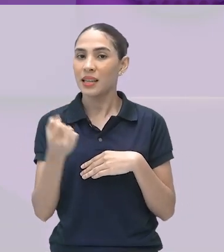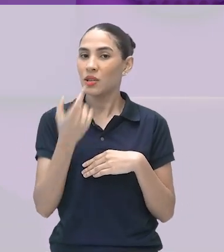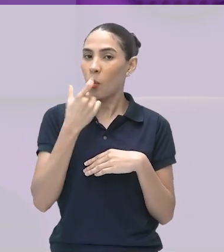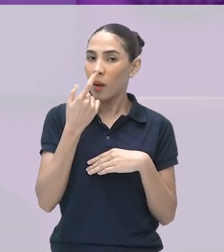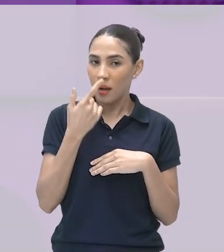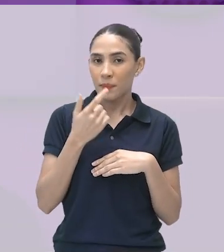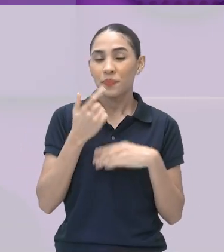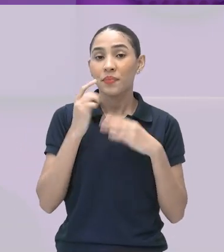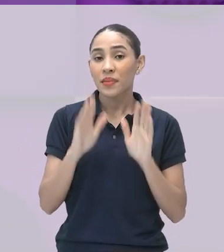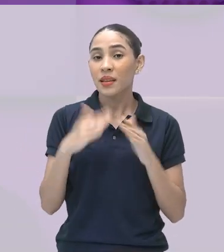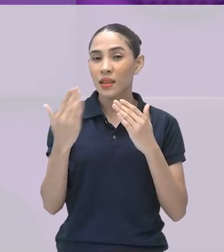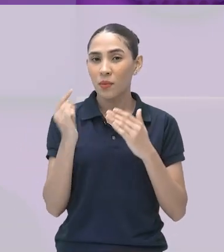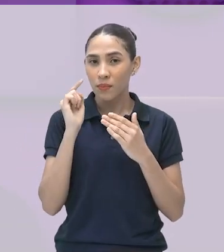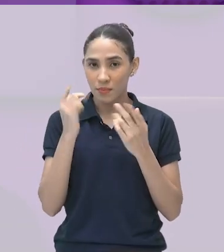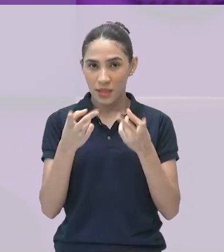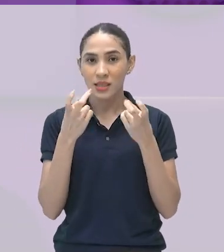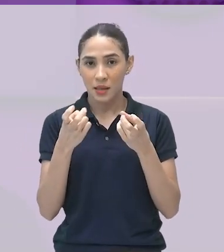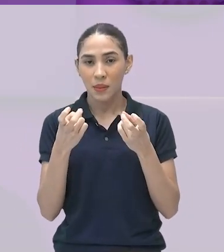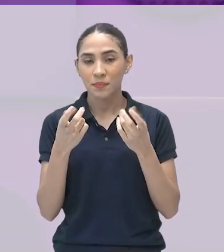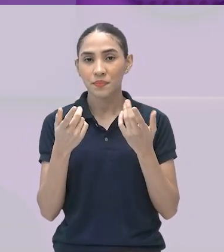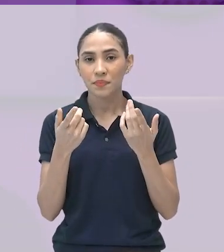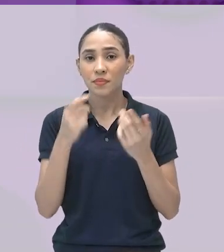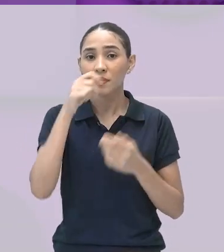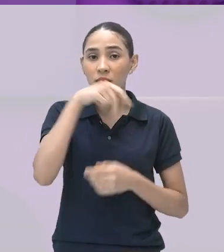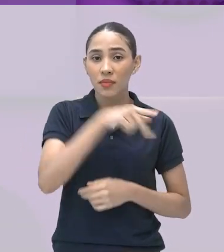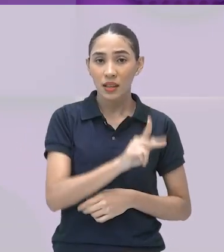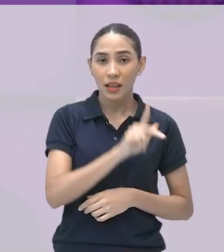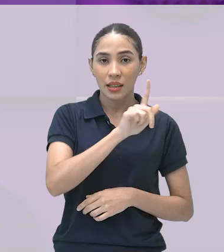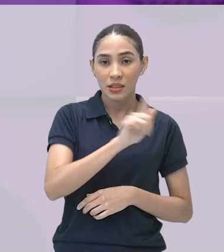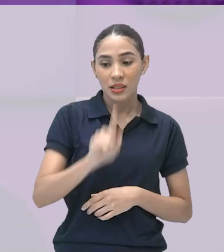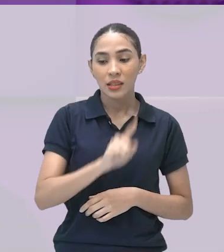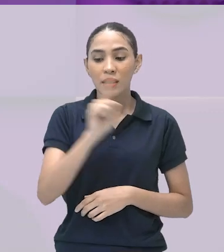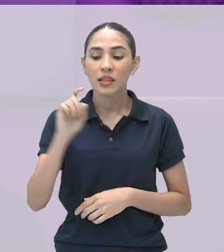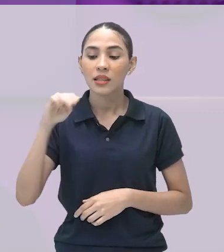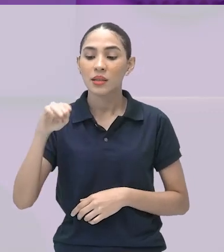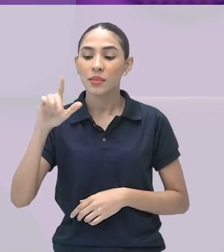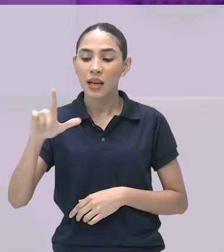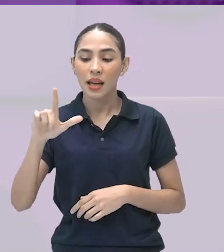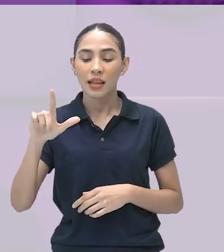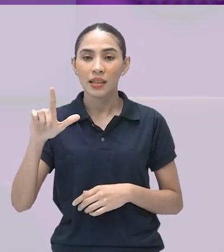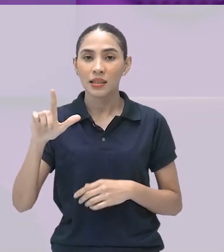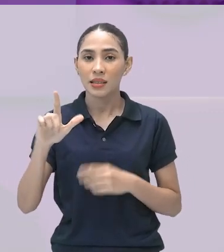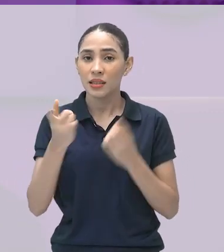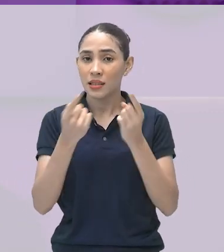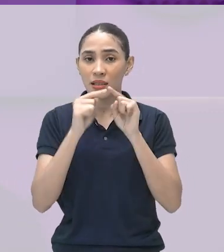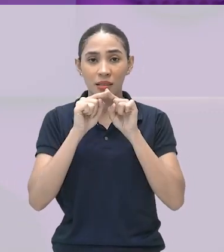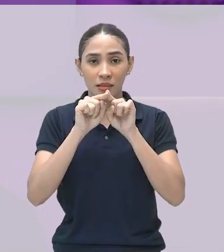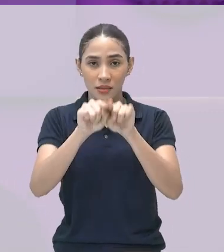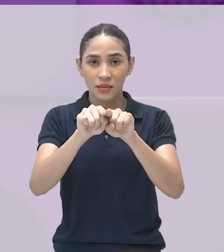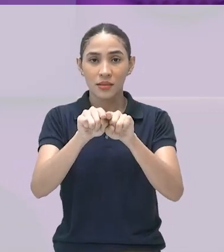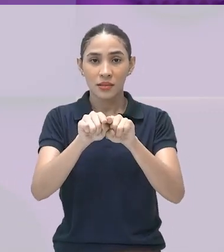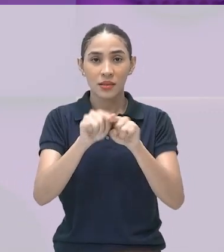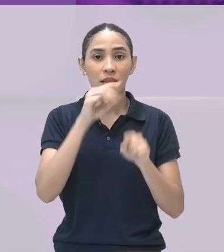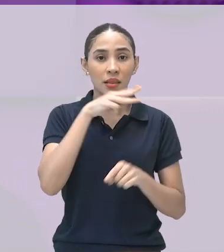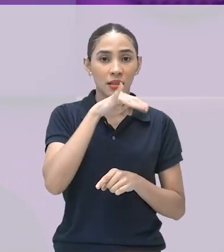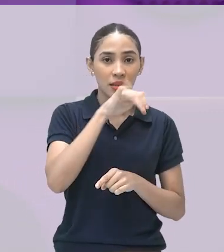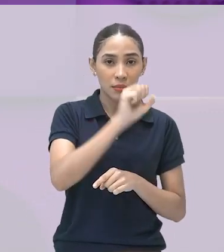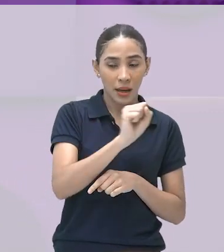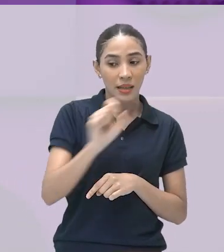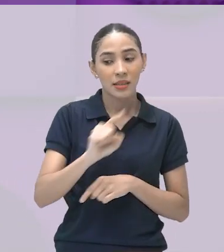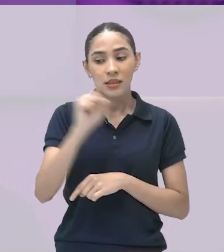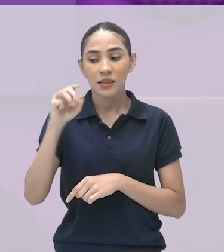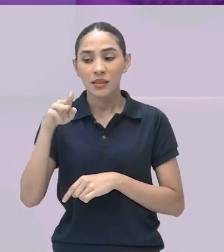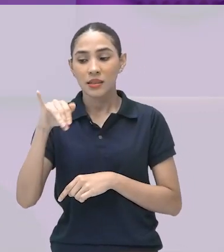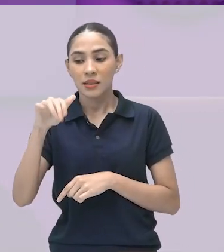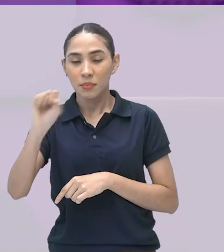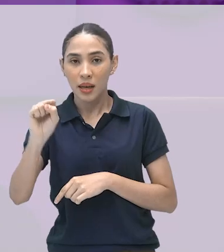tomar. Então, veja bem, quilograma e ml estão indo na mesma direção, né? Mais e mais.